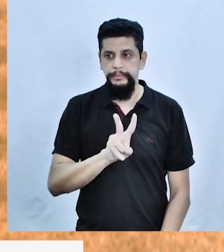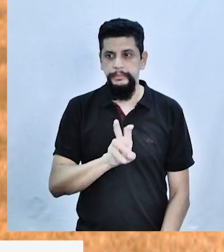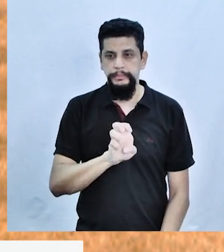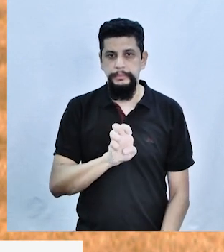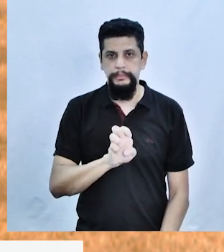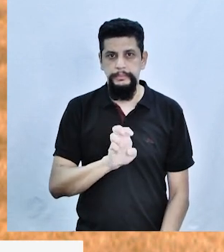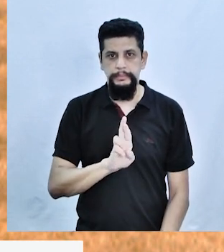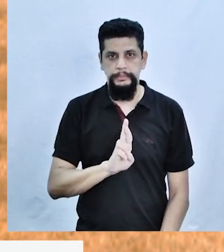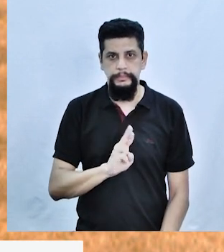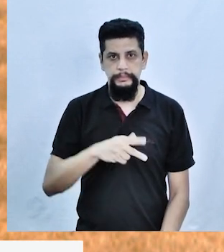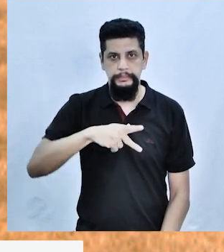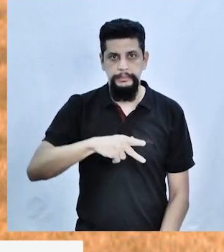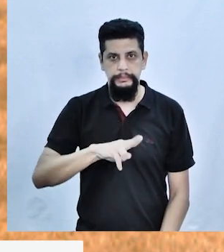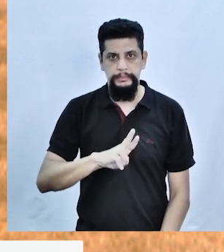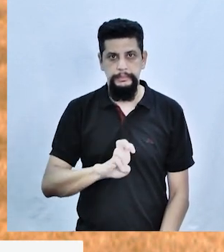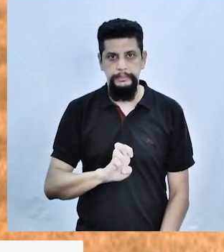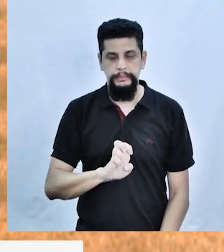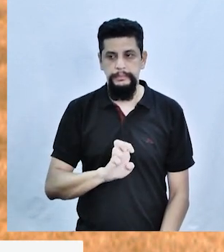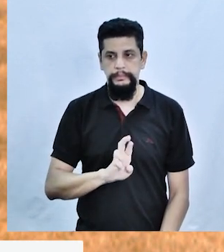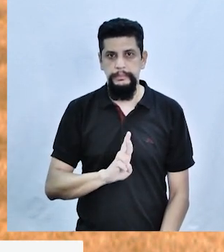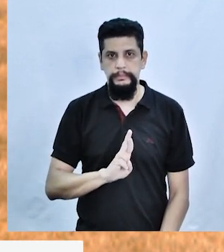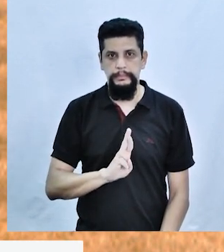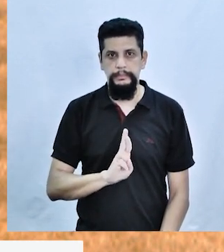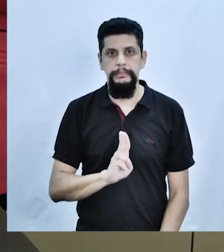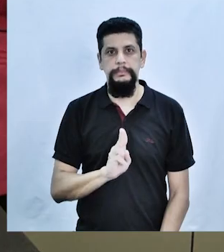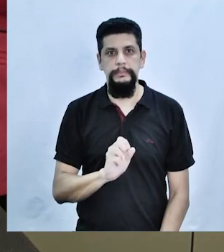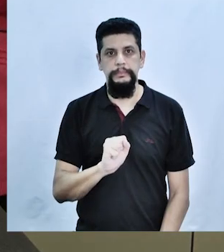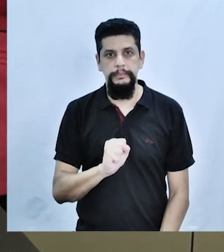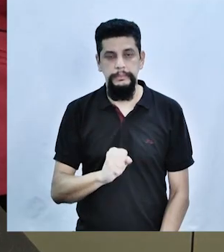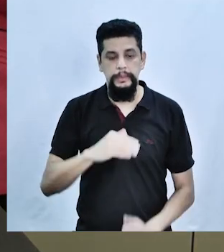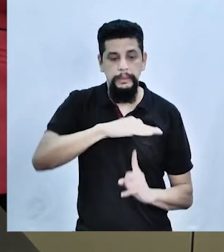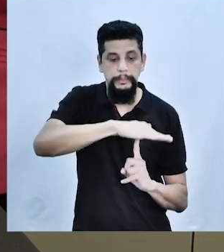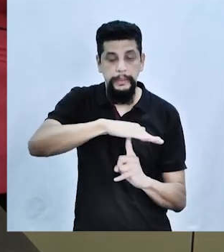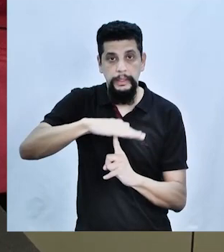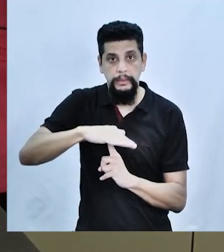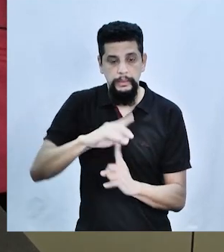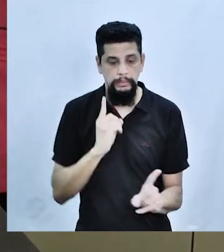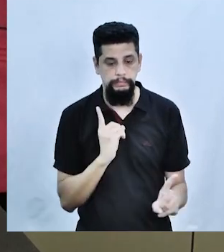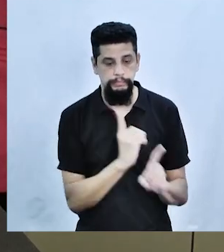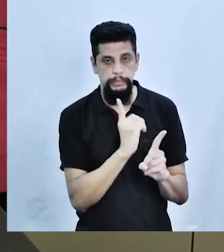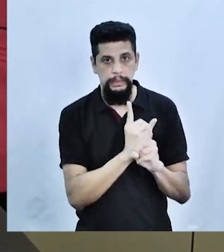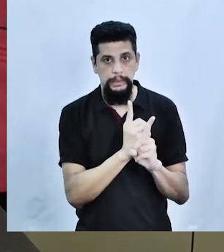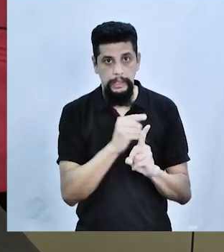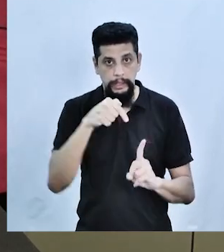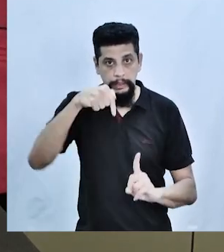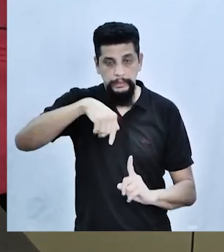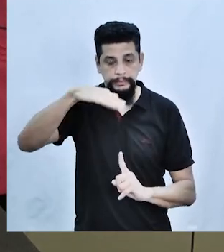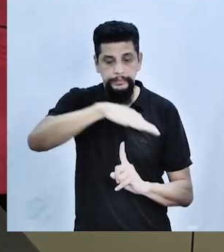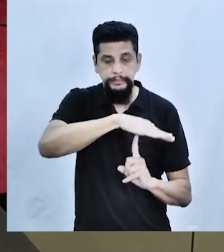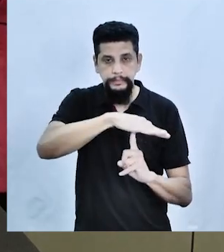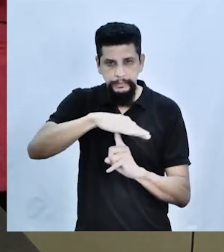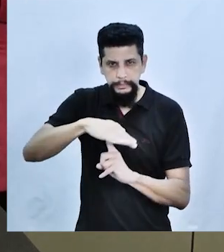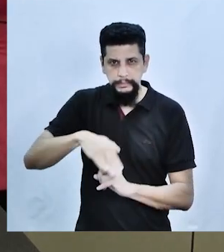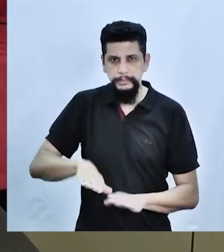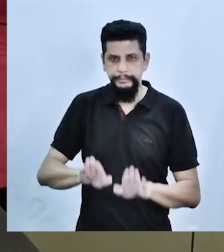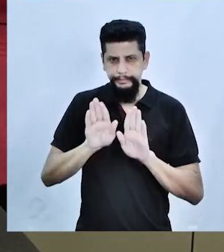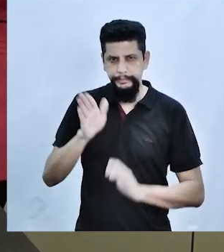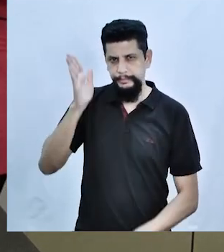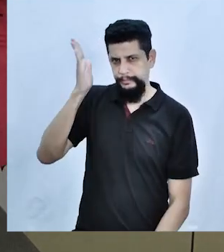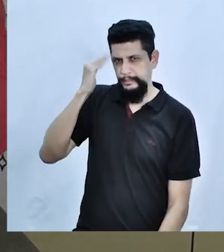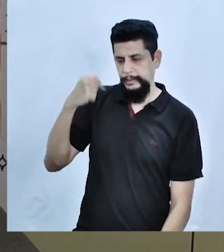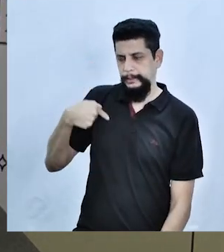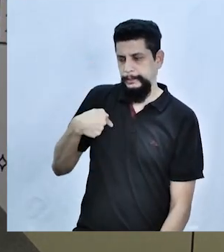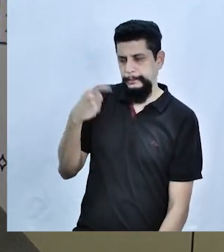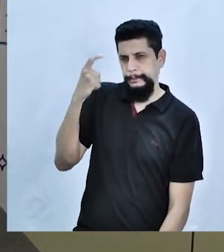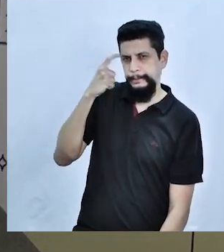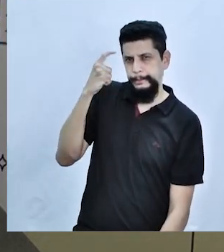chama-se Vespersaurus paranaensis, porque ele foi encontrado... No Paraná? No Paraná. Mas sabe,